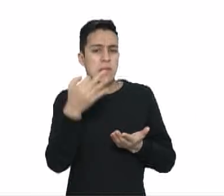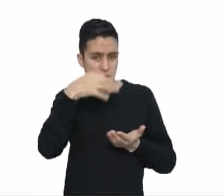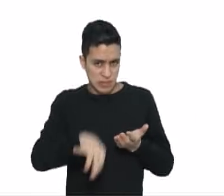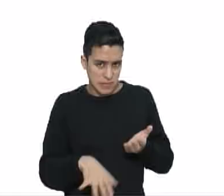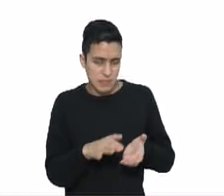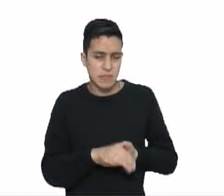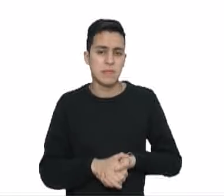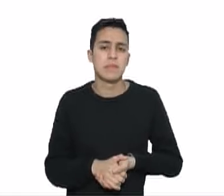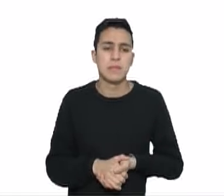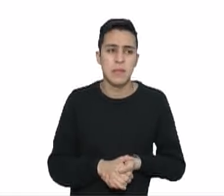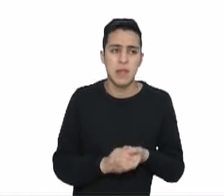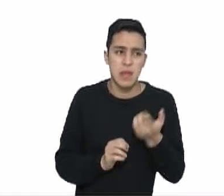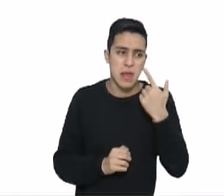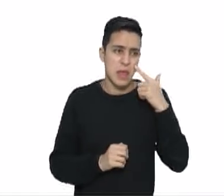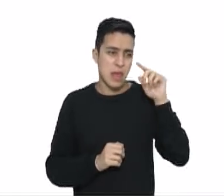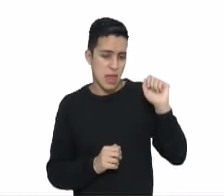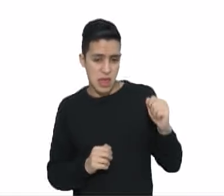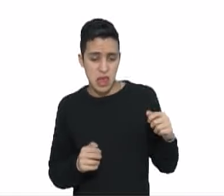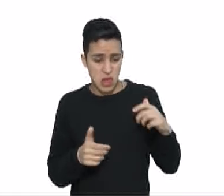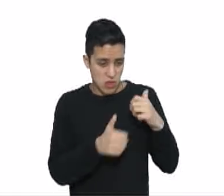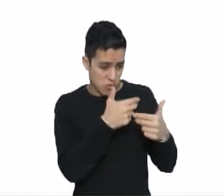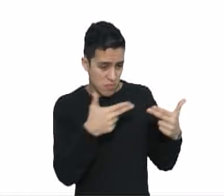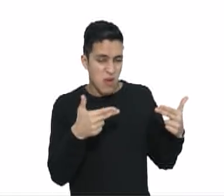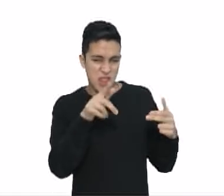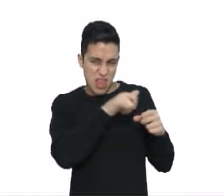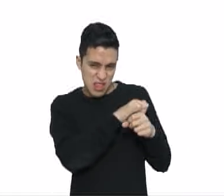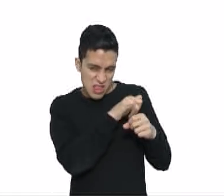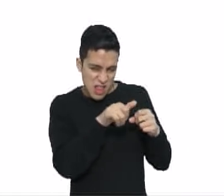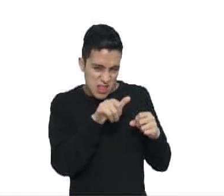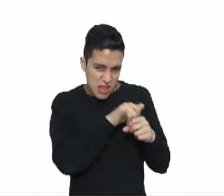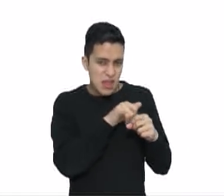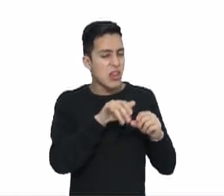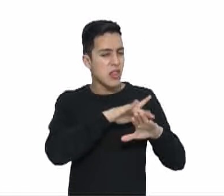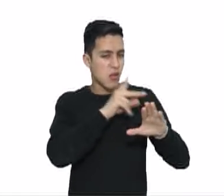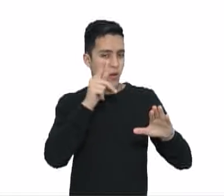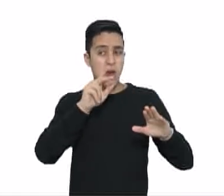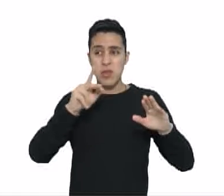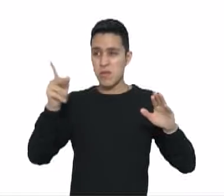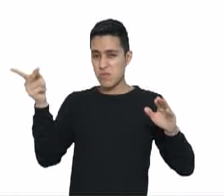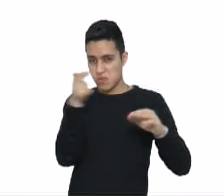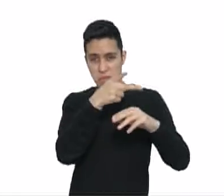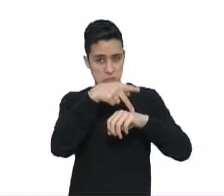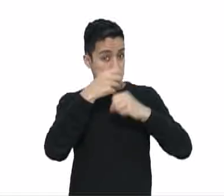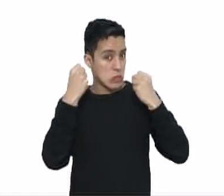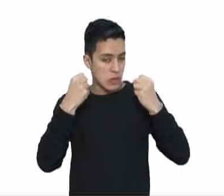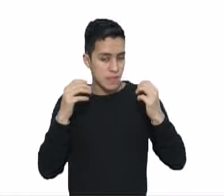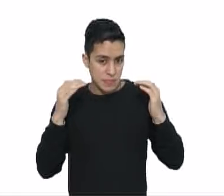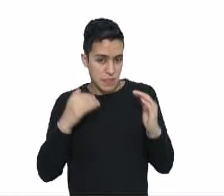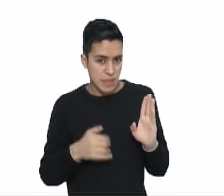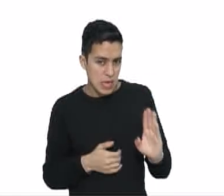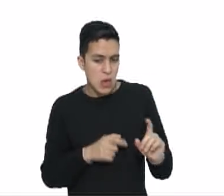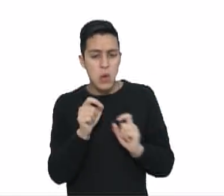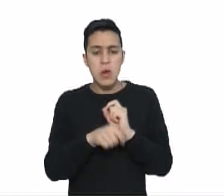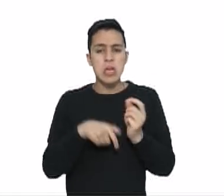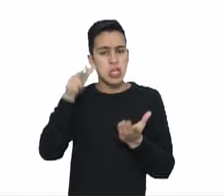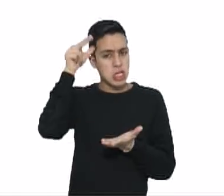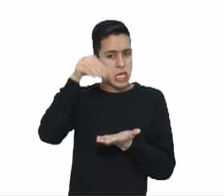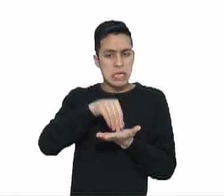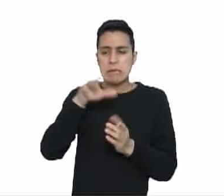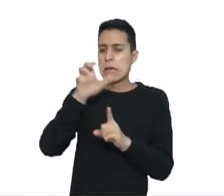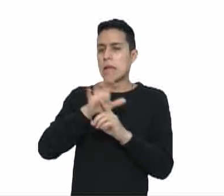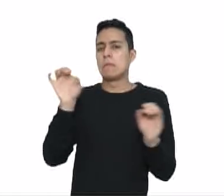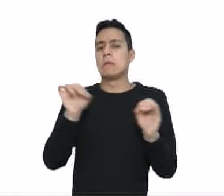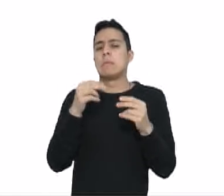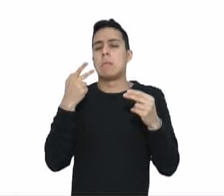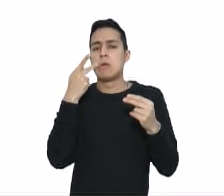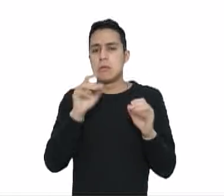correta. Letra A. Os esportes foram ferramentas ideológicas das superpotências. B. O xadrez ficou isento de influências